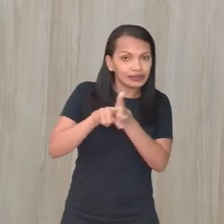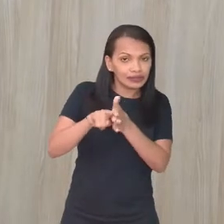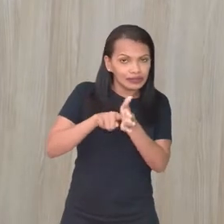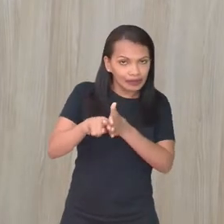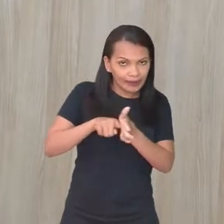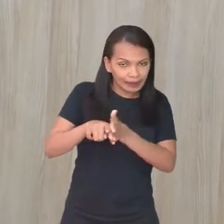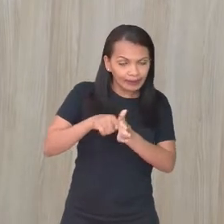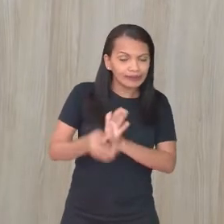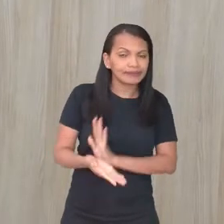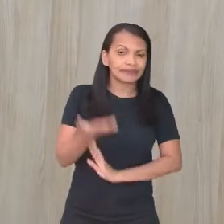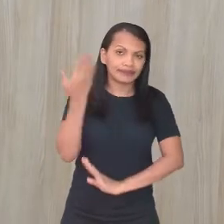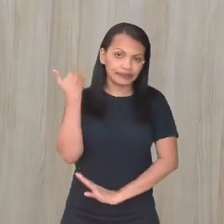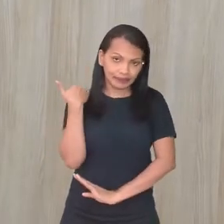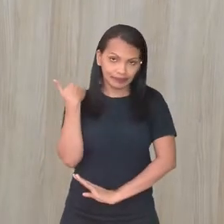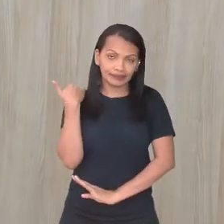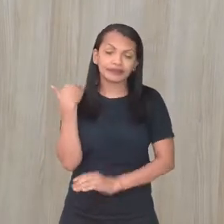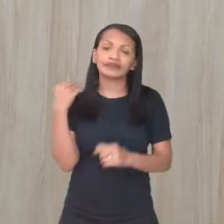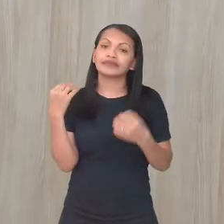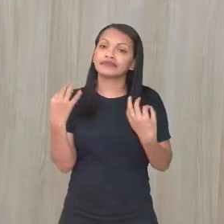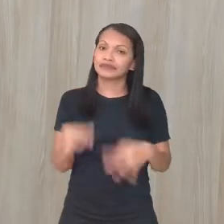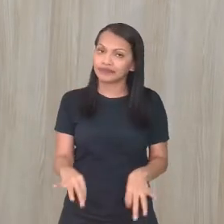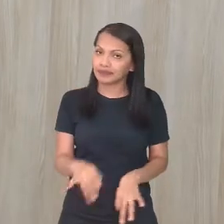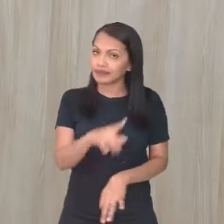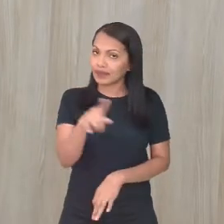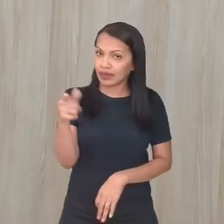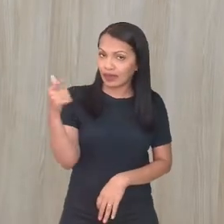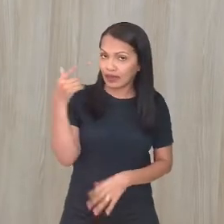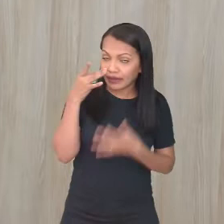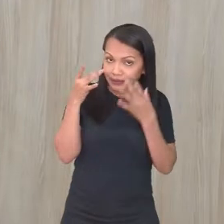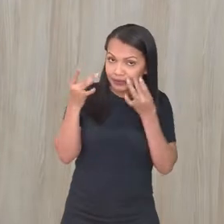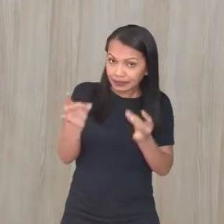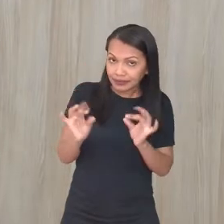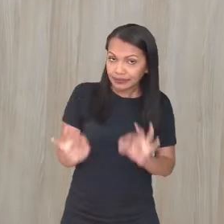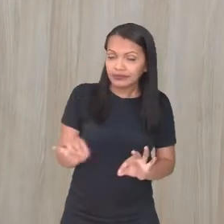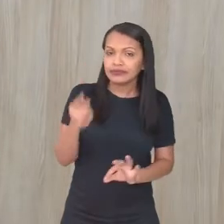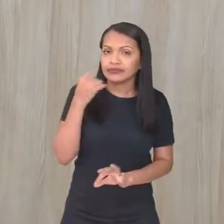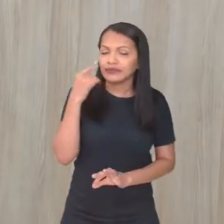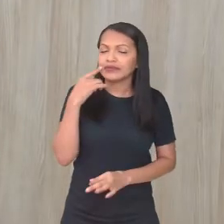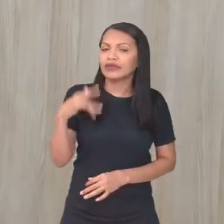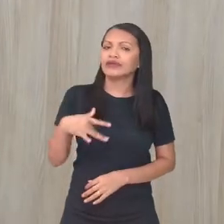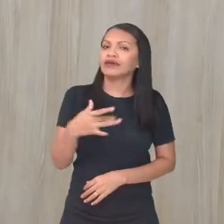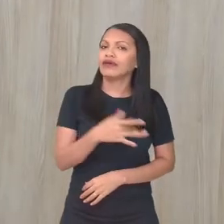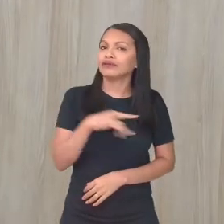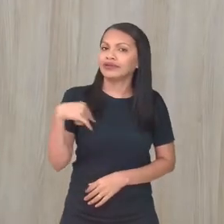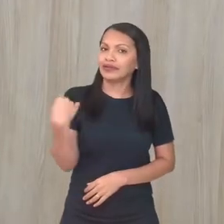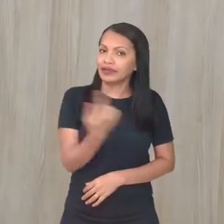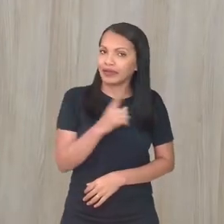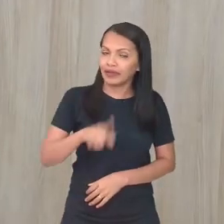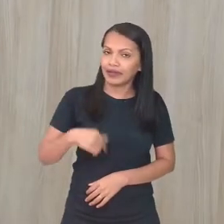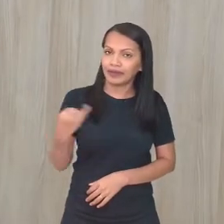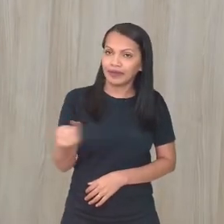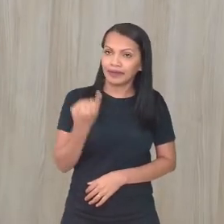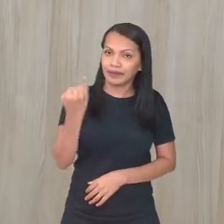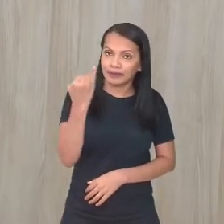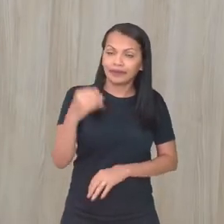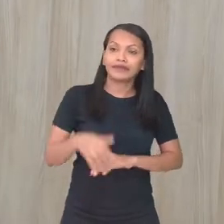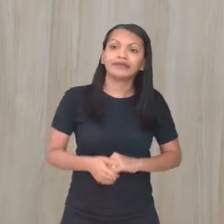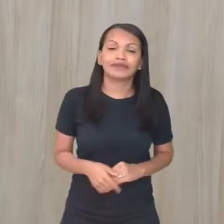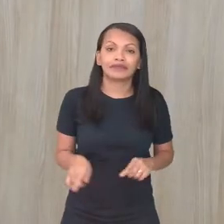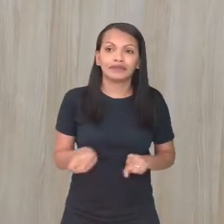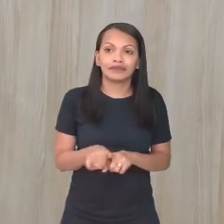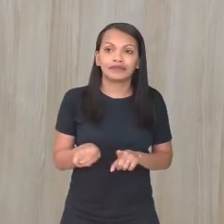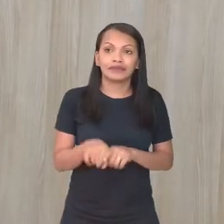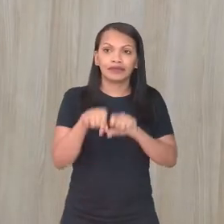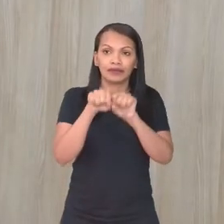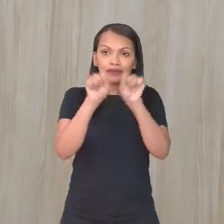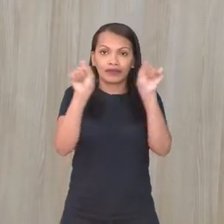preventivos regulares, viu, gente? Prestem atenção. A saúde da gente é bem importante. Vamos falar agora do sistema